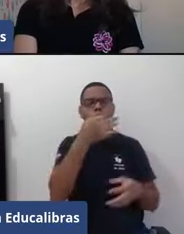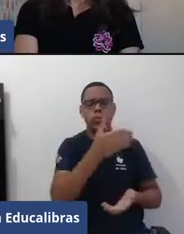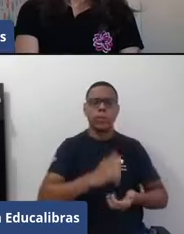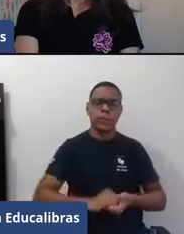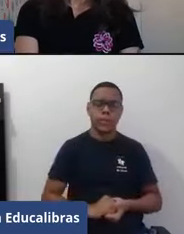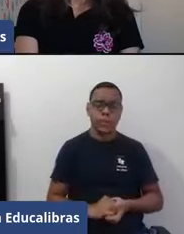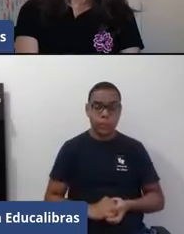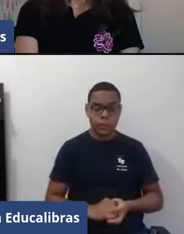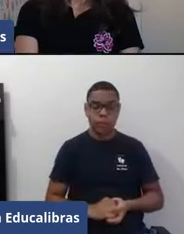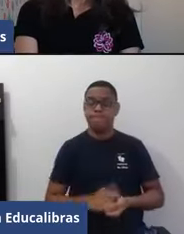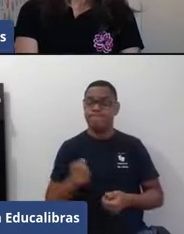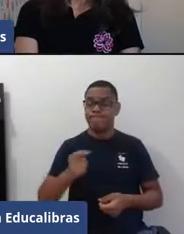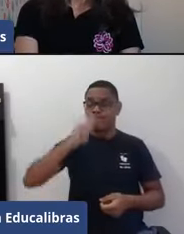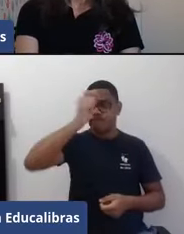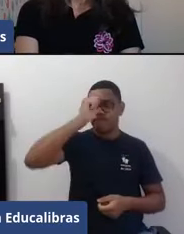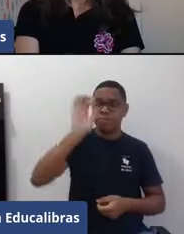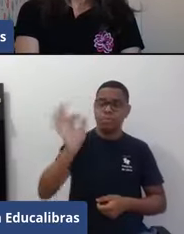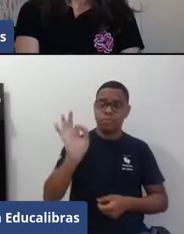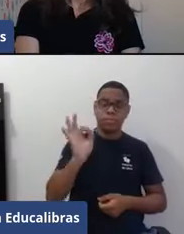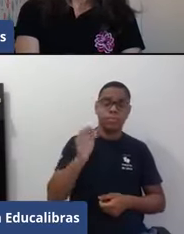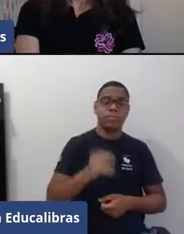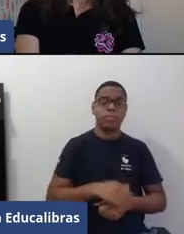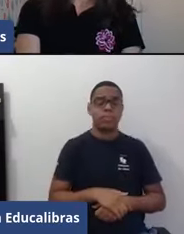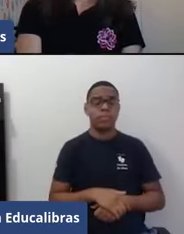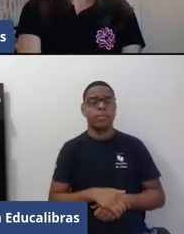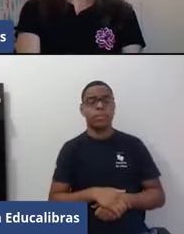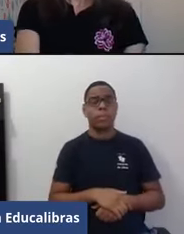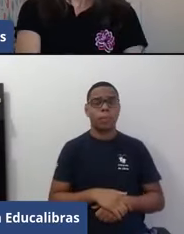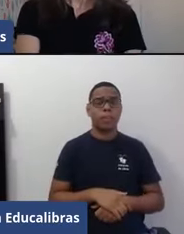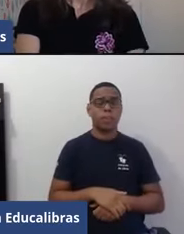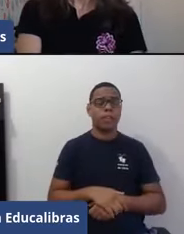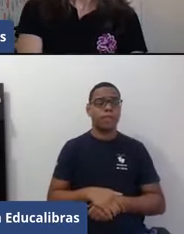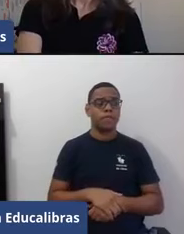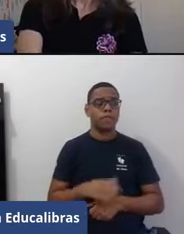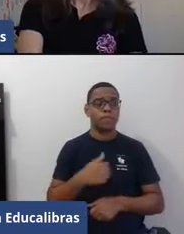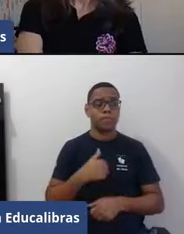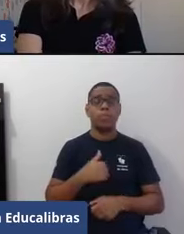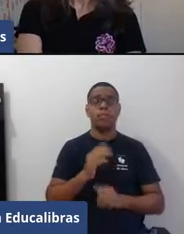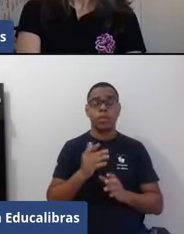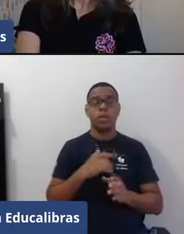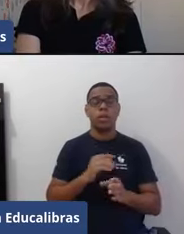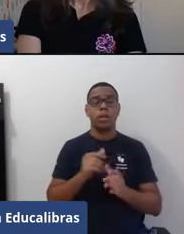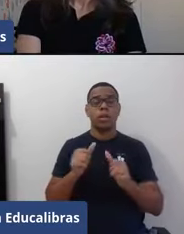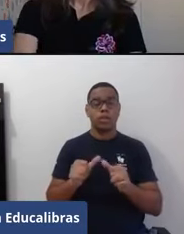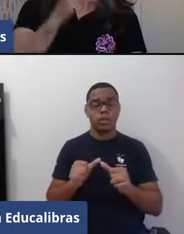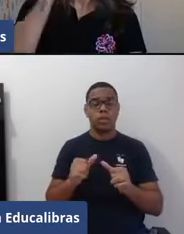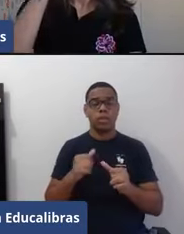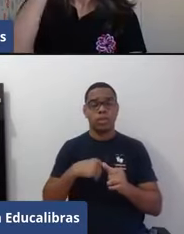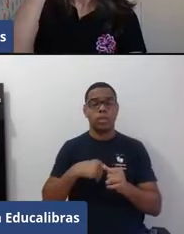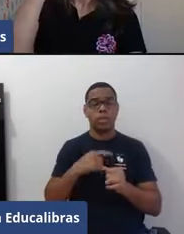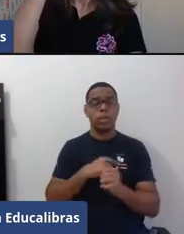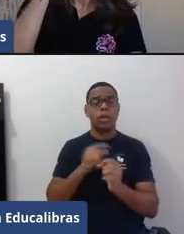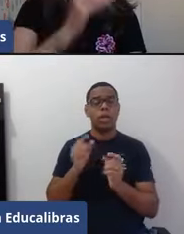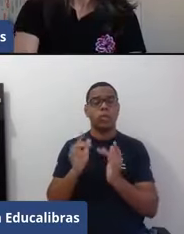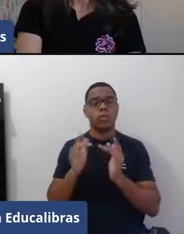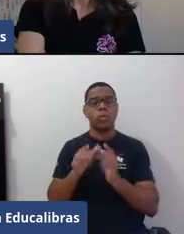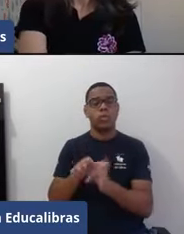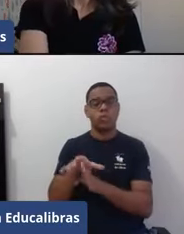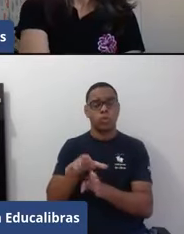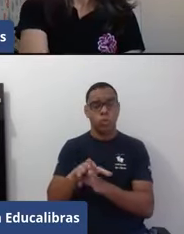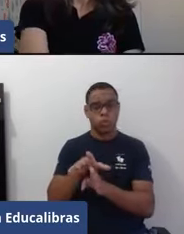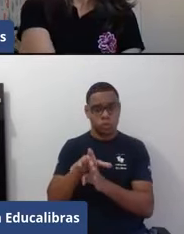Olha, Cid, é assim, fiquei no conselho em 2017, eu fiquei muito tempo envolvida com o Conselho Municipal e com o Conselho Municipal